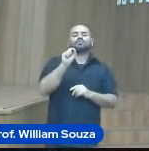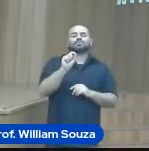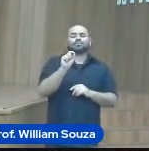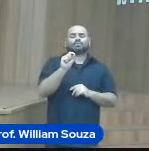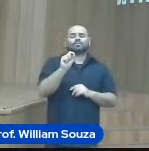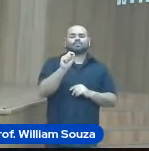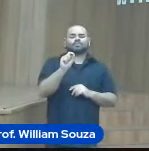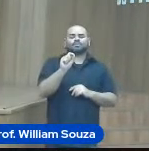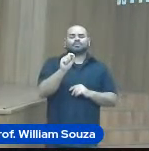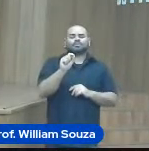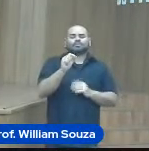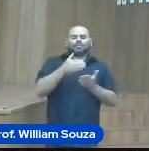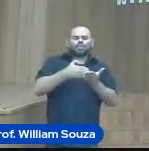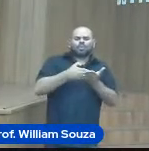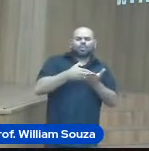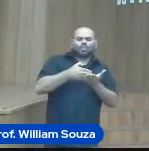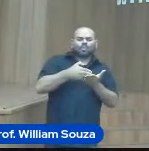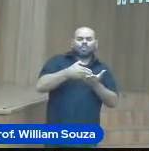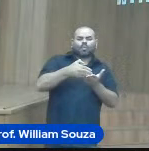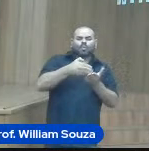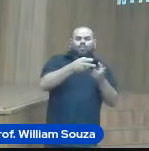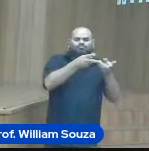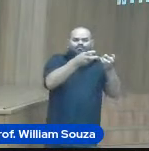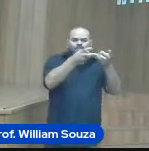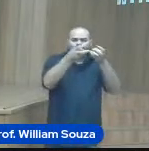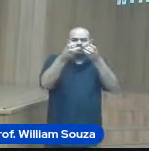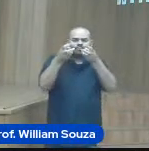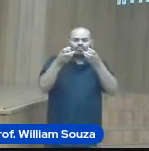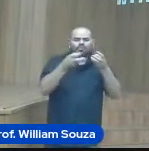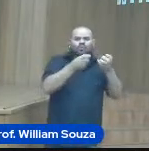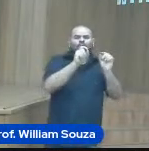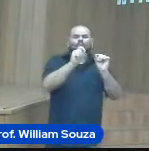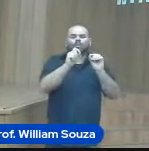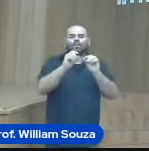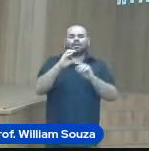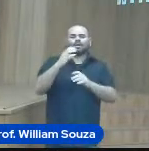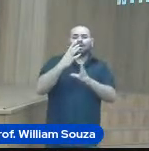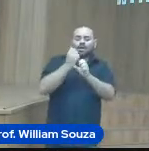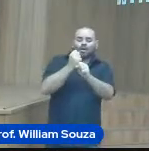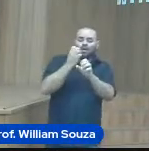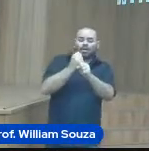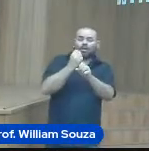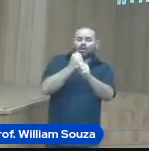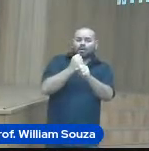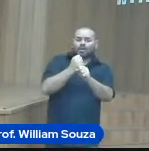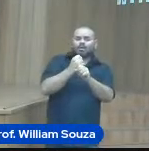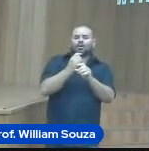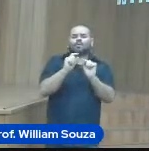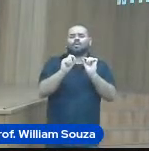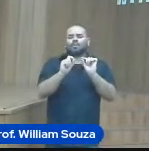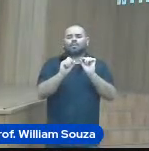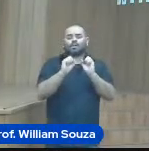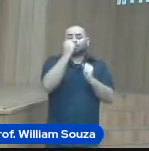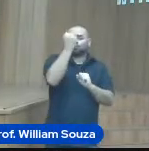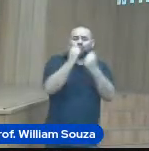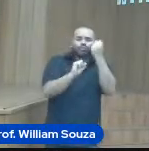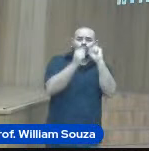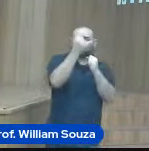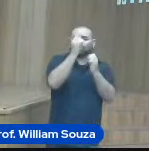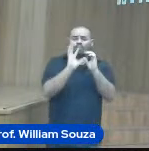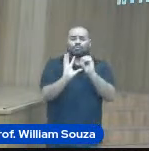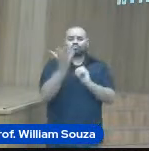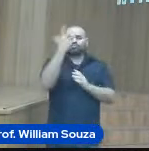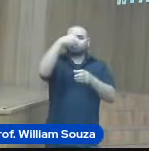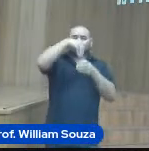a gente começa a ver as aplicações do cálculo ao mundo físico, aos processos de industrialização. Então, a